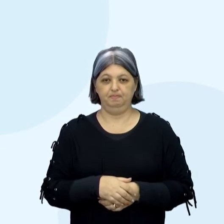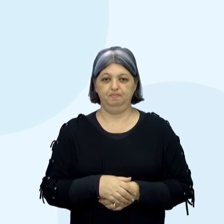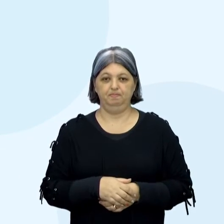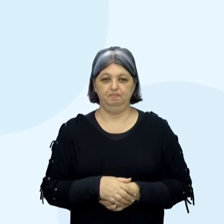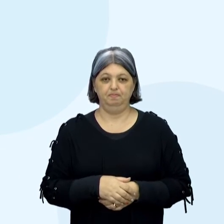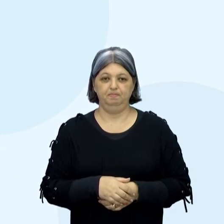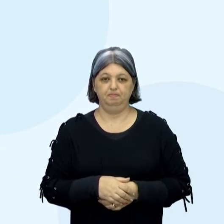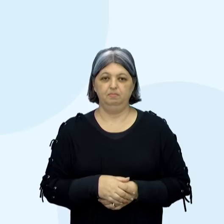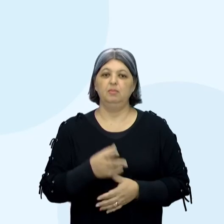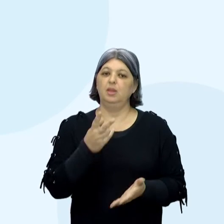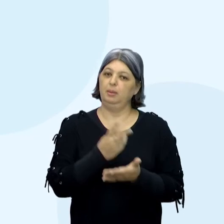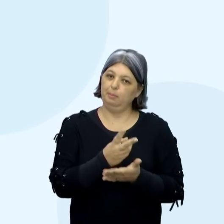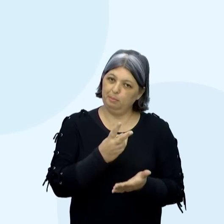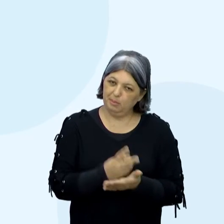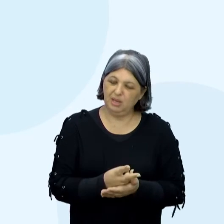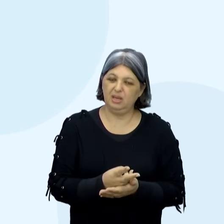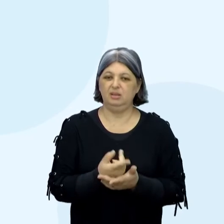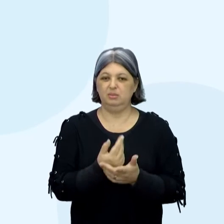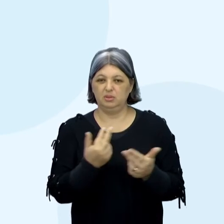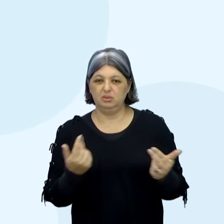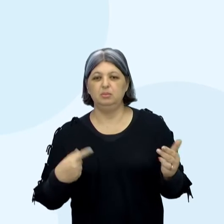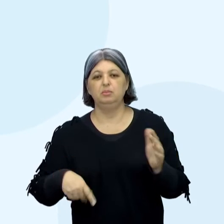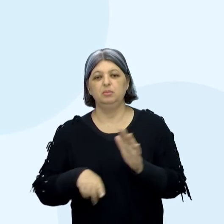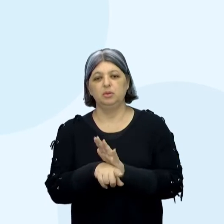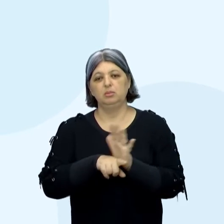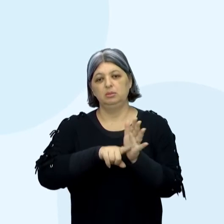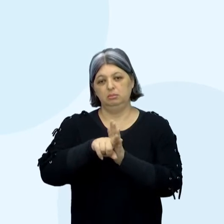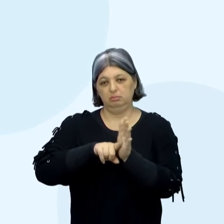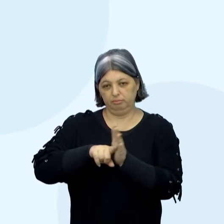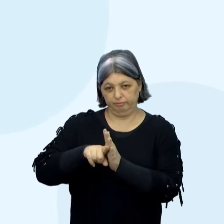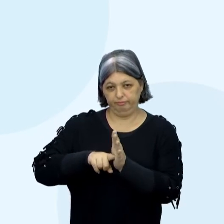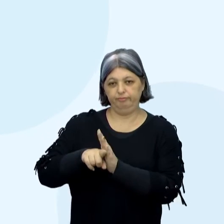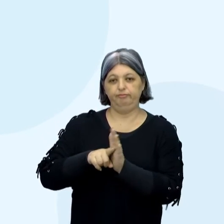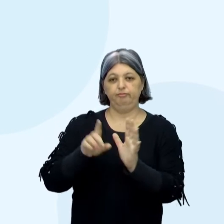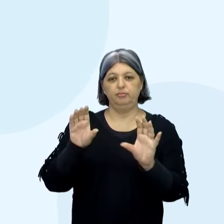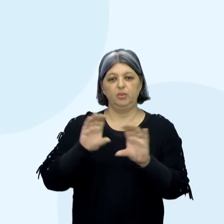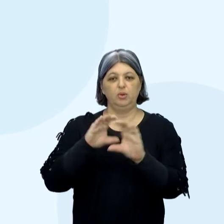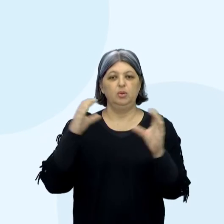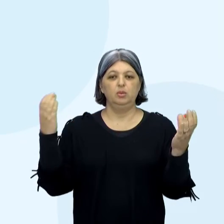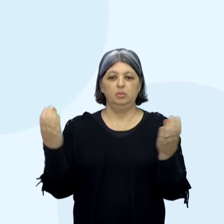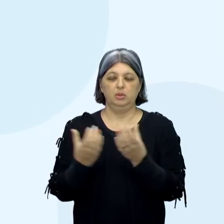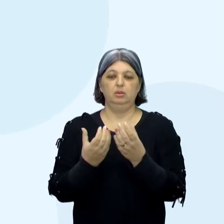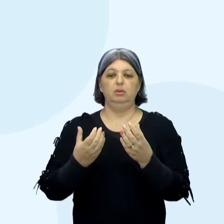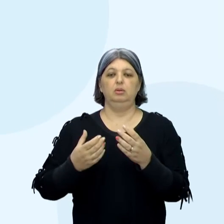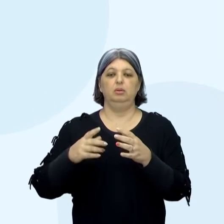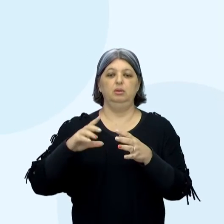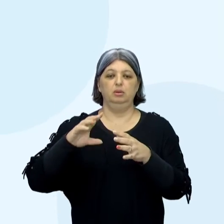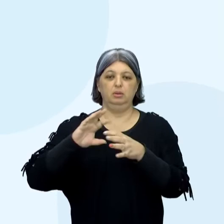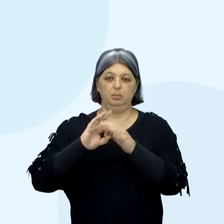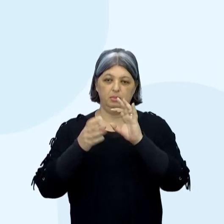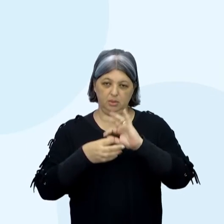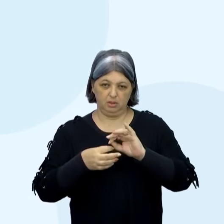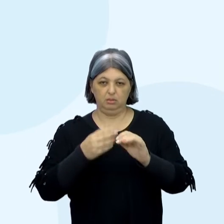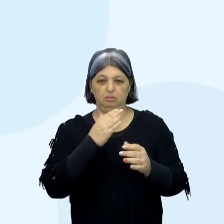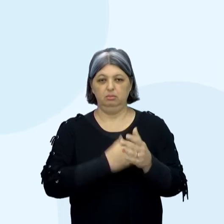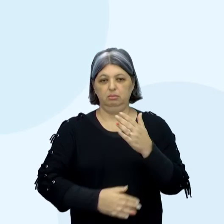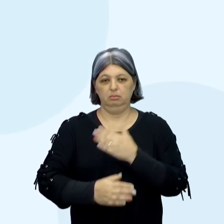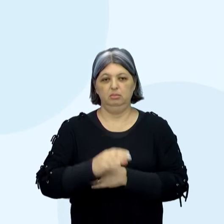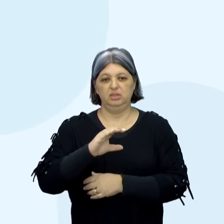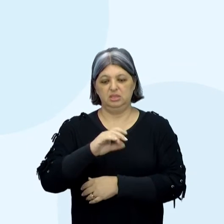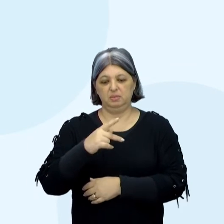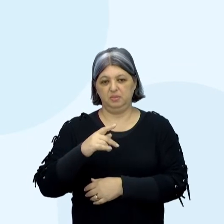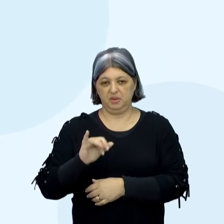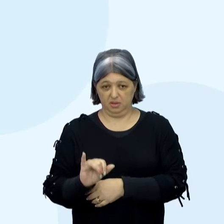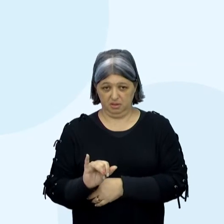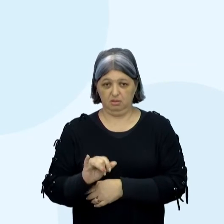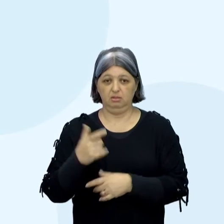Apesar dessa controvérsia, dados do Comitê Paralímpico Internacional, CPI, revelaram que